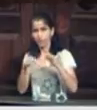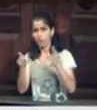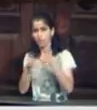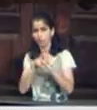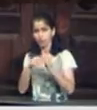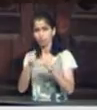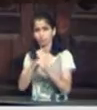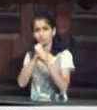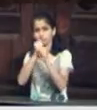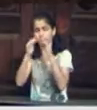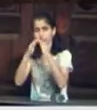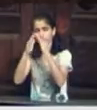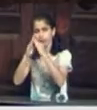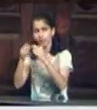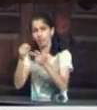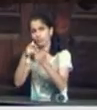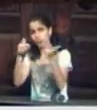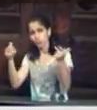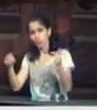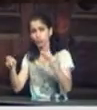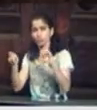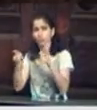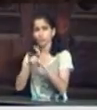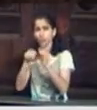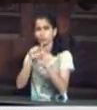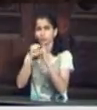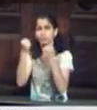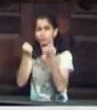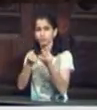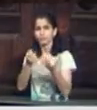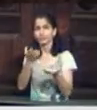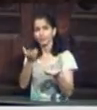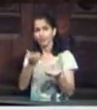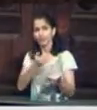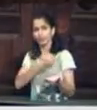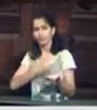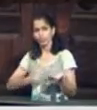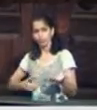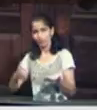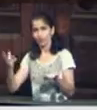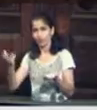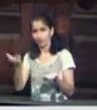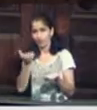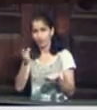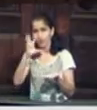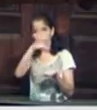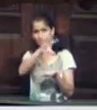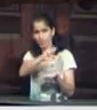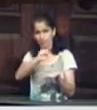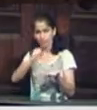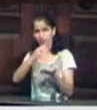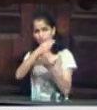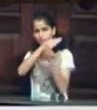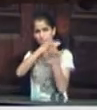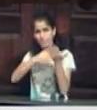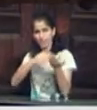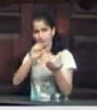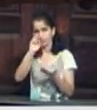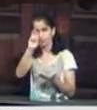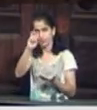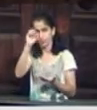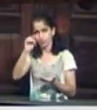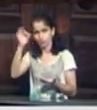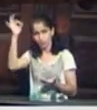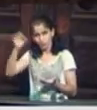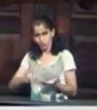de especial interesse social. E aí essa casa tem que ter clareza. Não adianta anular